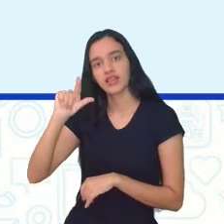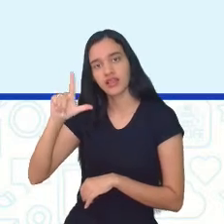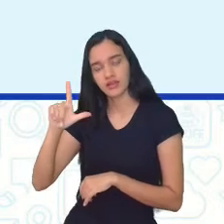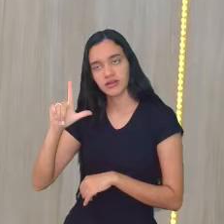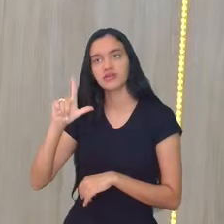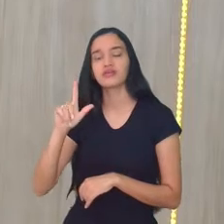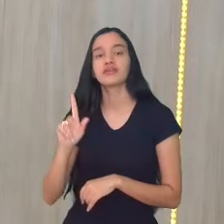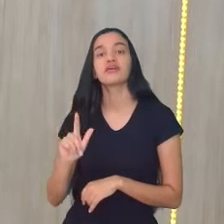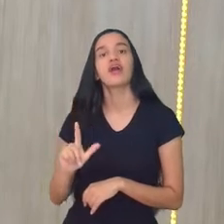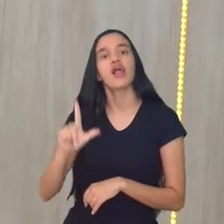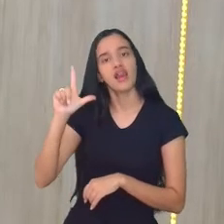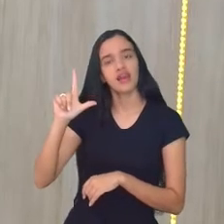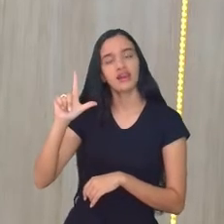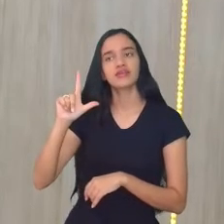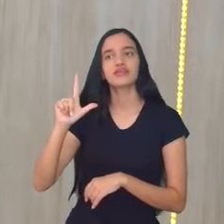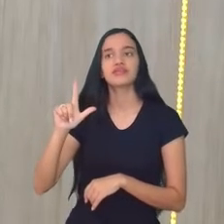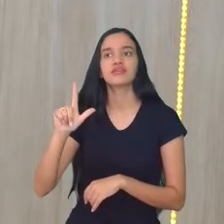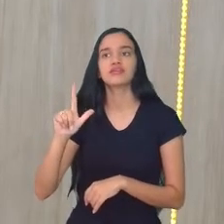decalitro, litro,